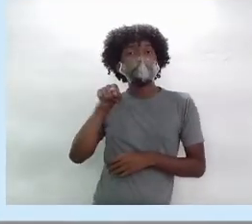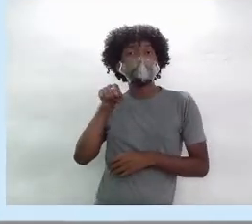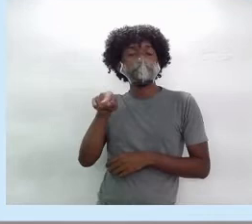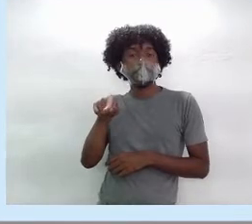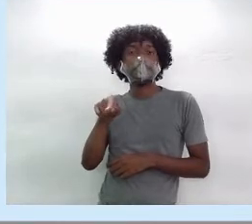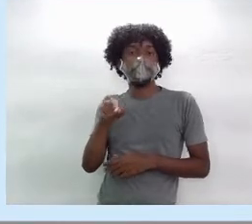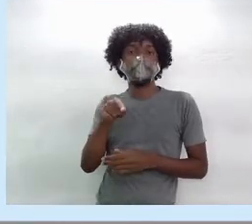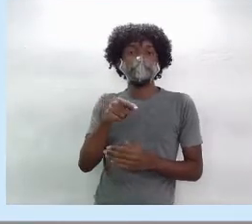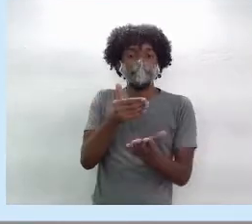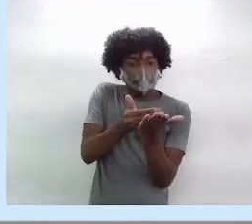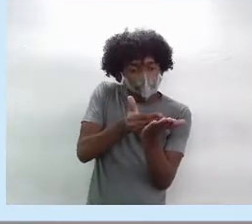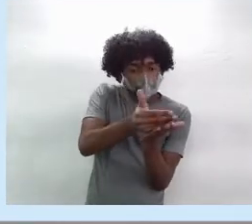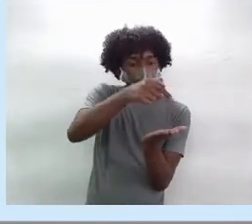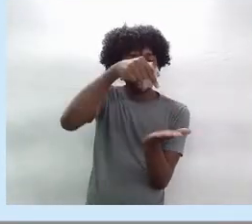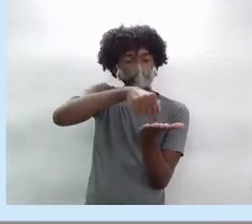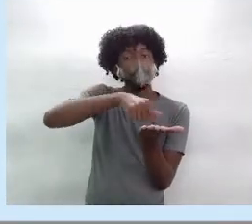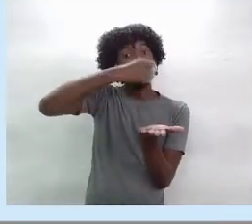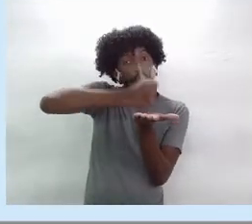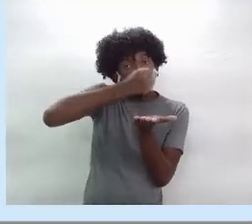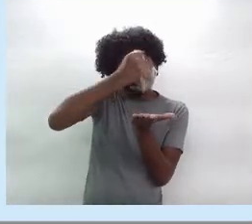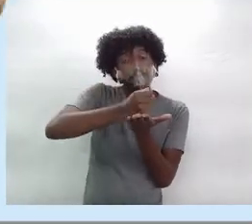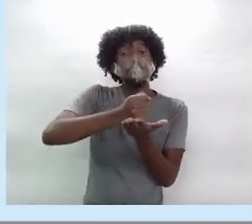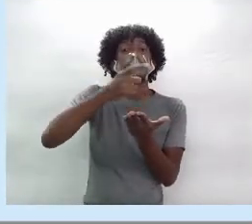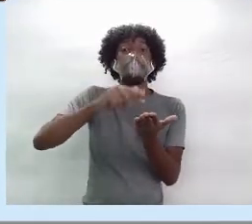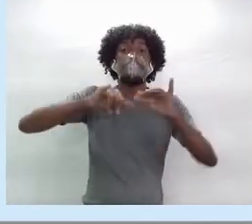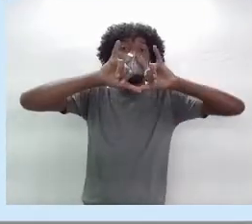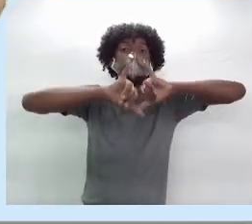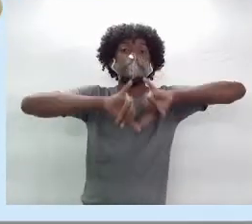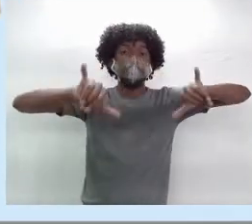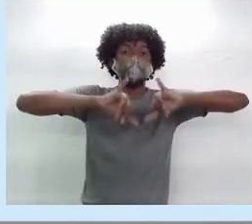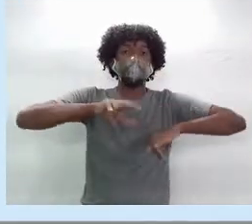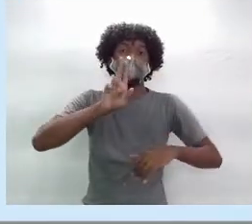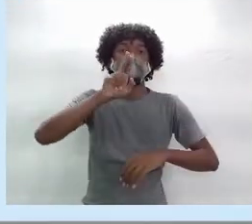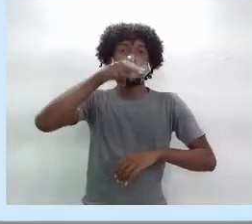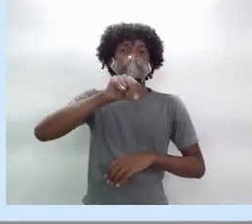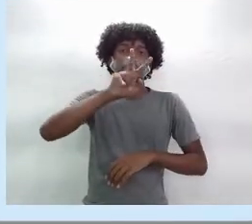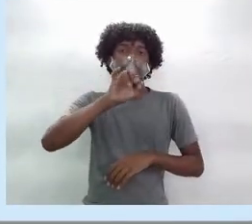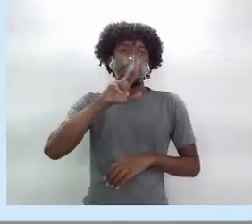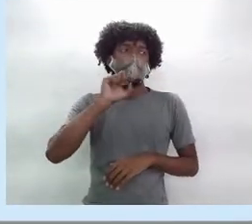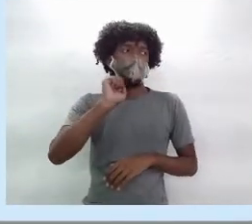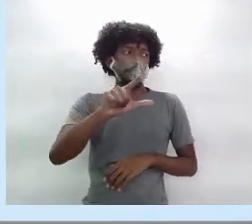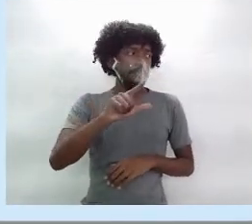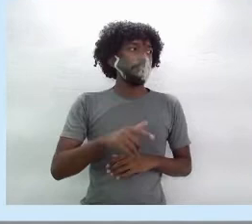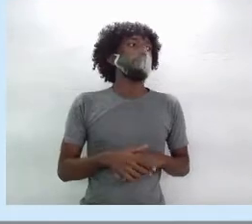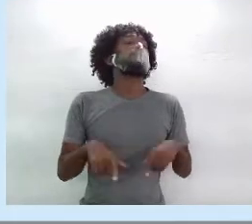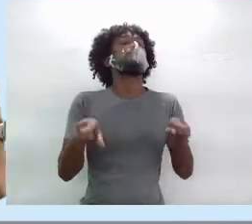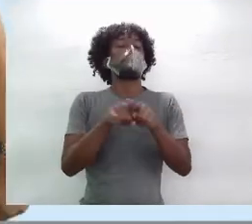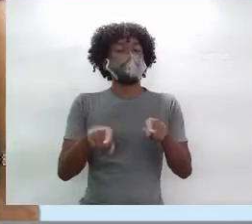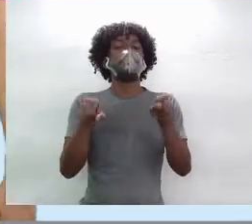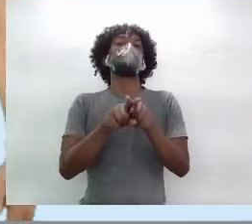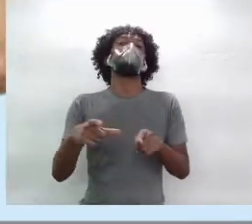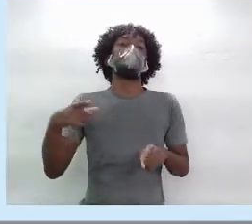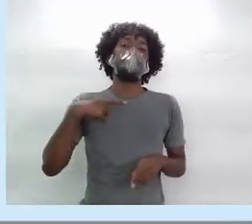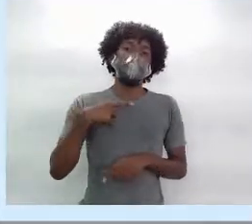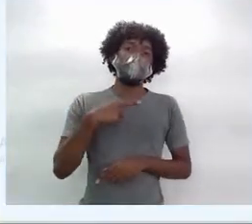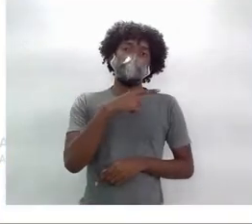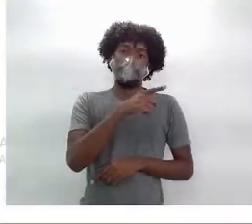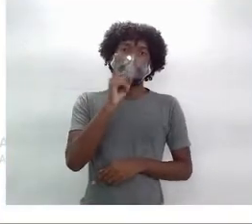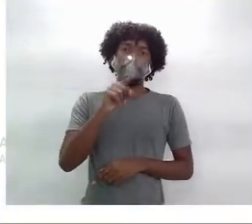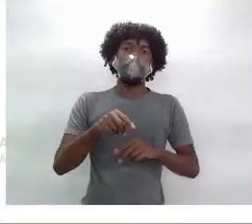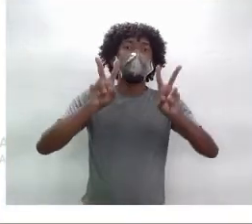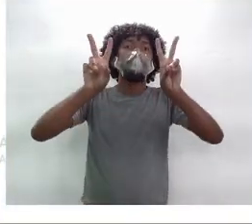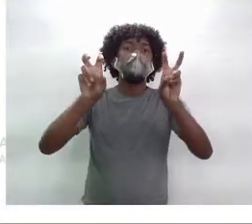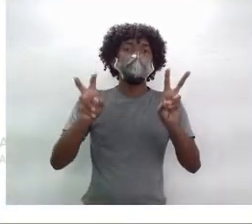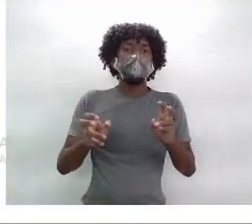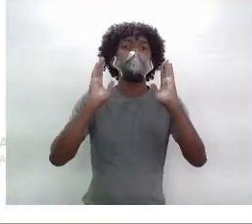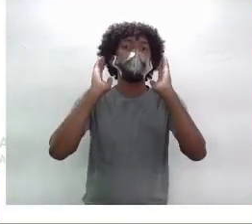um documento, Declaração Universal, lembra da Unesco. E caminhando, nós tivemos o quê? Este